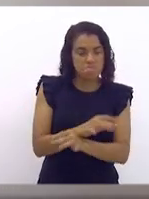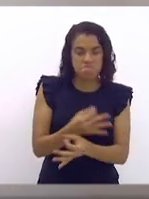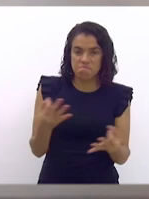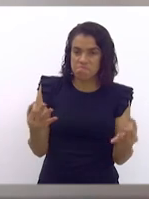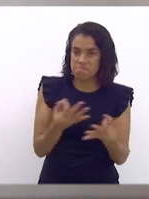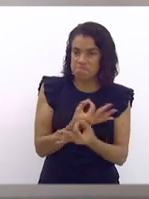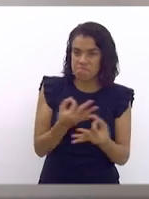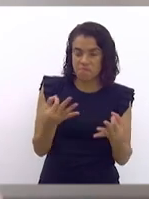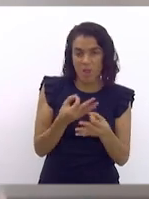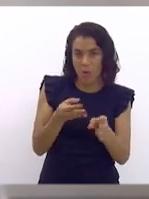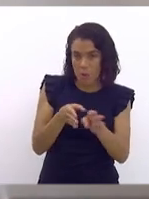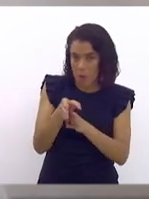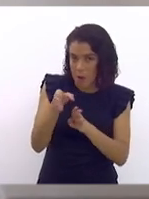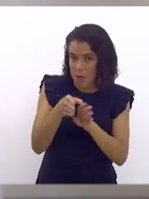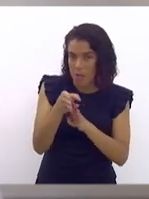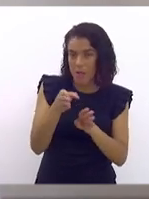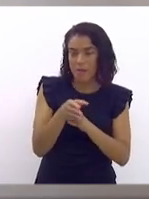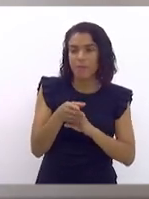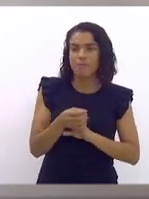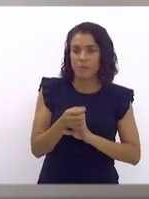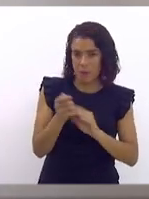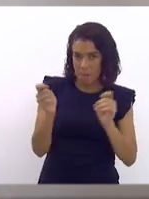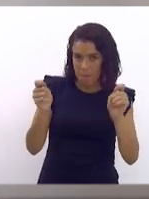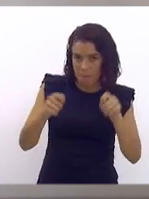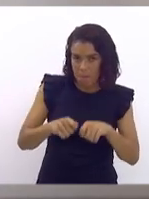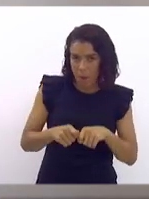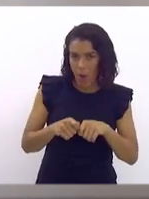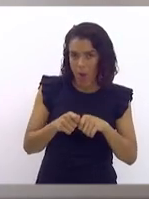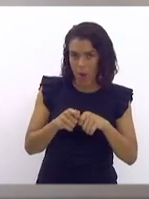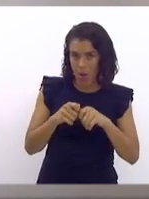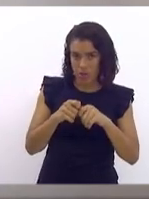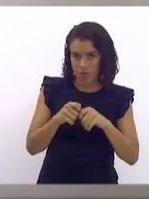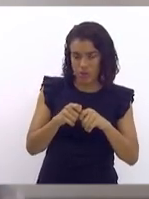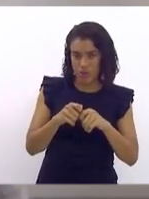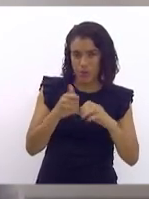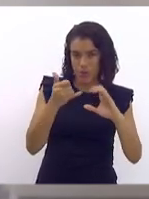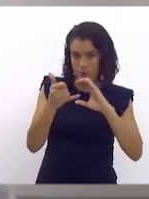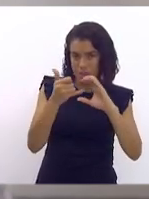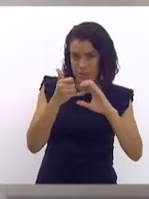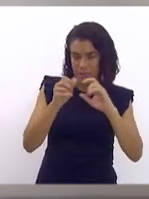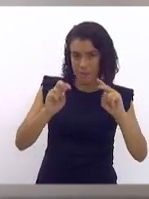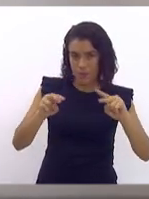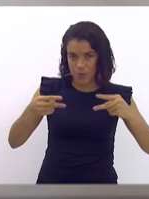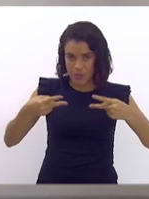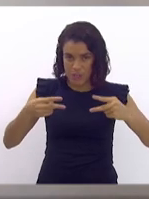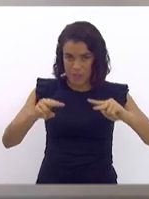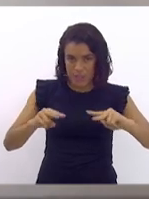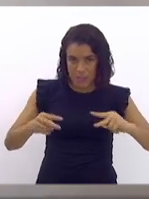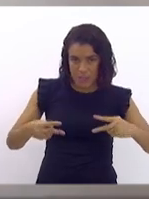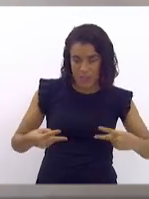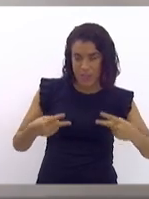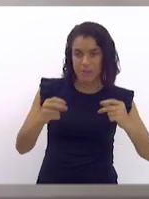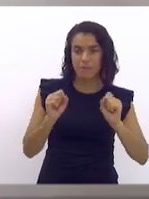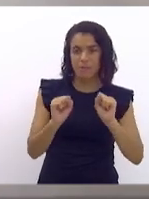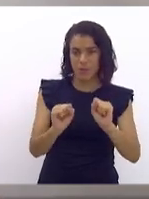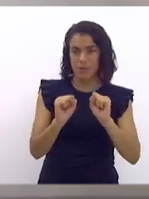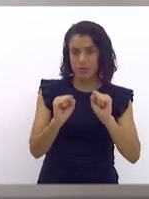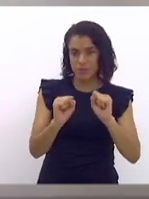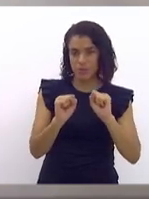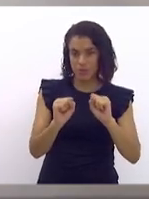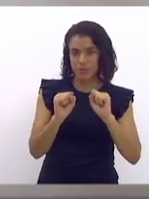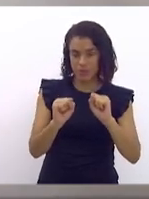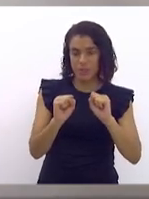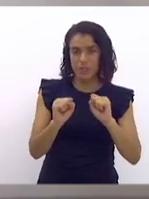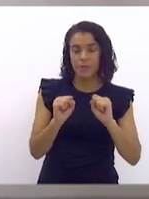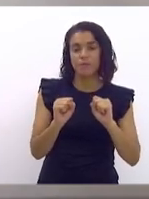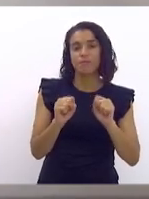eu recomendo que também conste. A senhora poderia passar por Zap os links, por favor? Posso sim. Obrigada. Tenho dois aqui